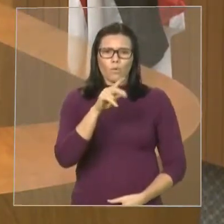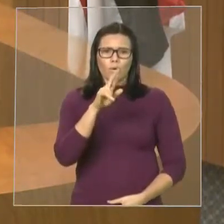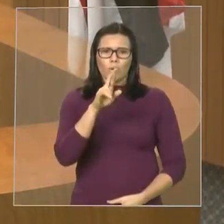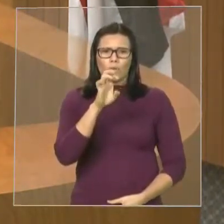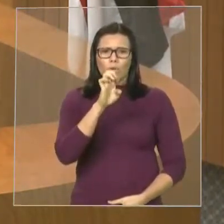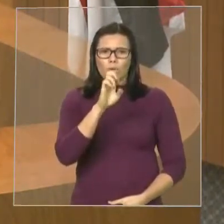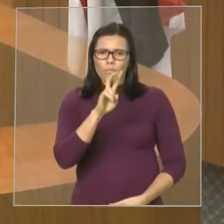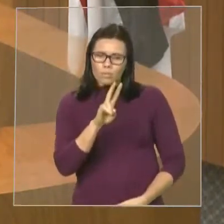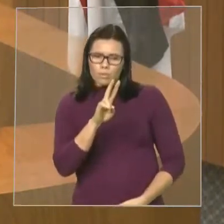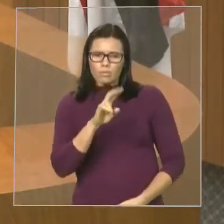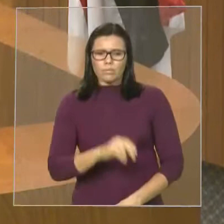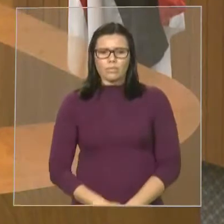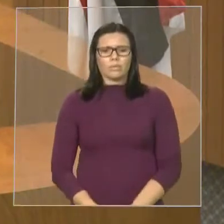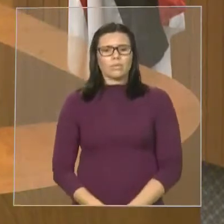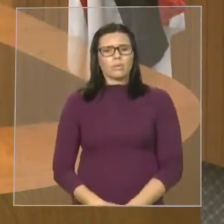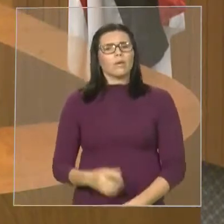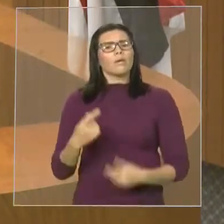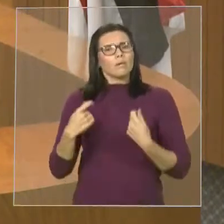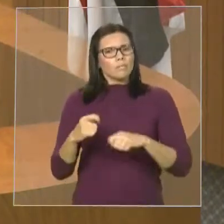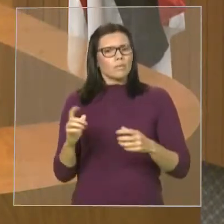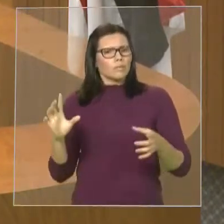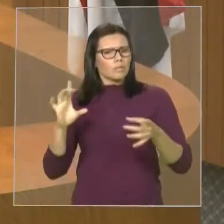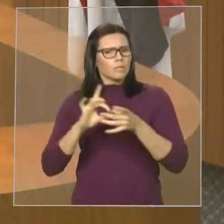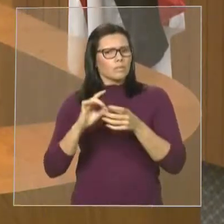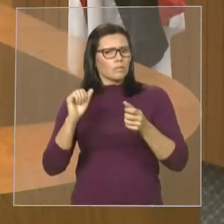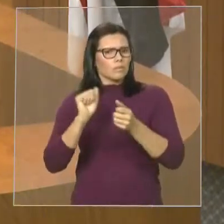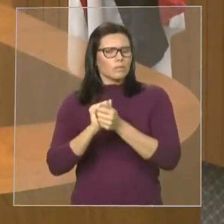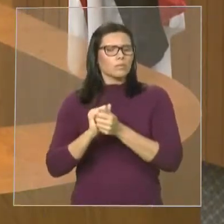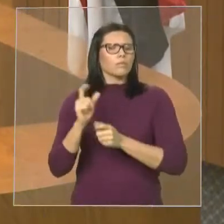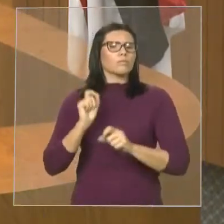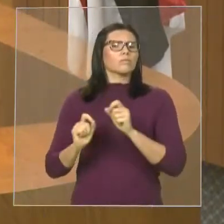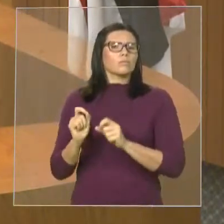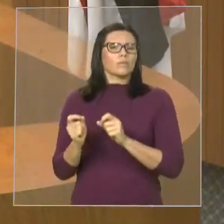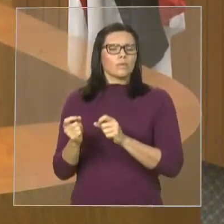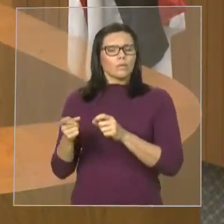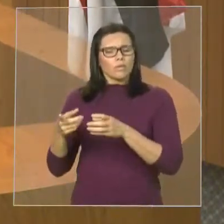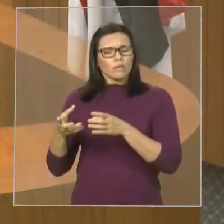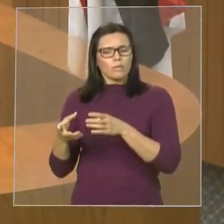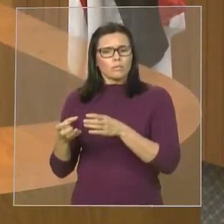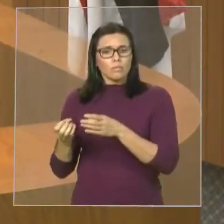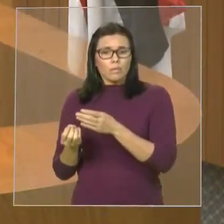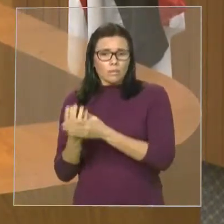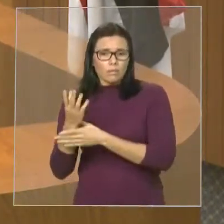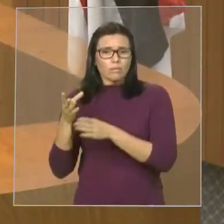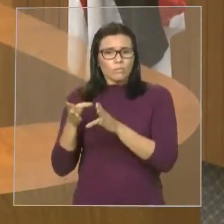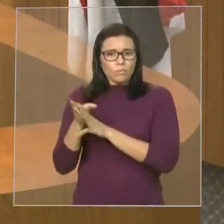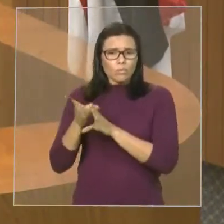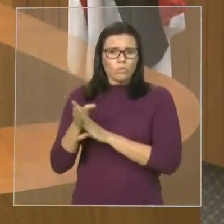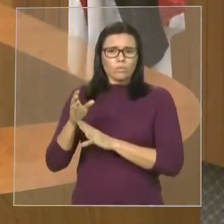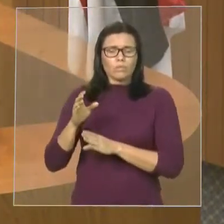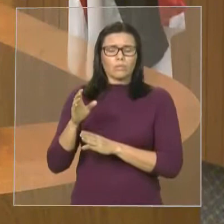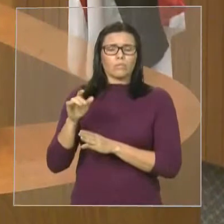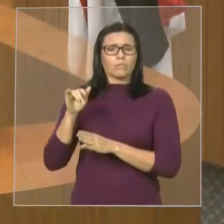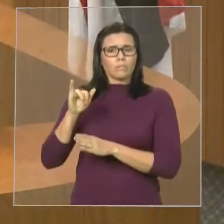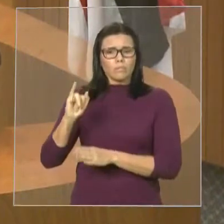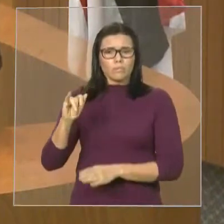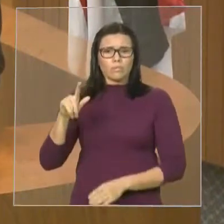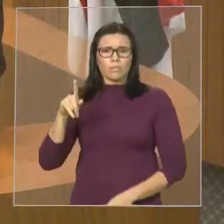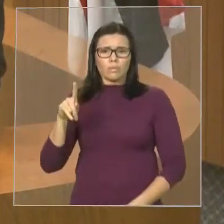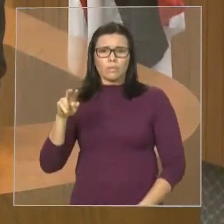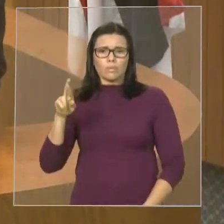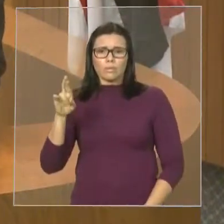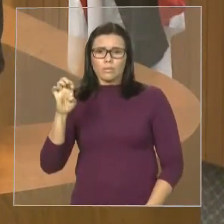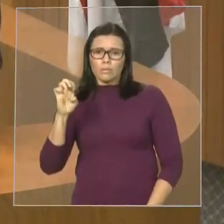são todos os estados que já aprovaram os seus institutos de previdência. Então, o Maranhão, nesse